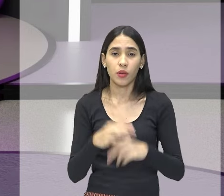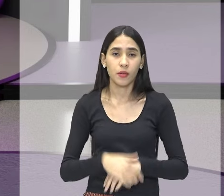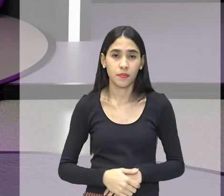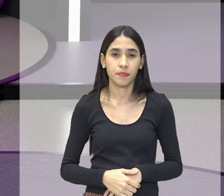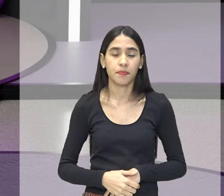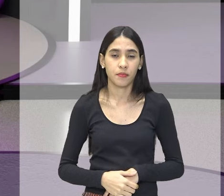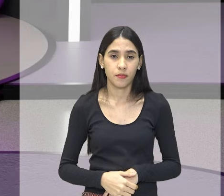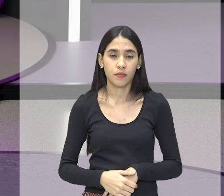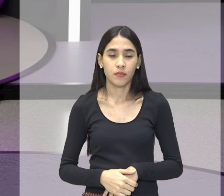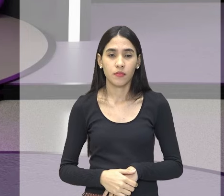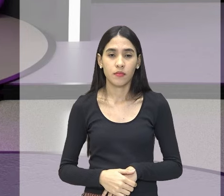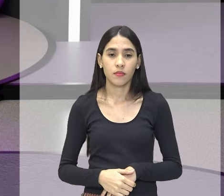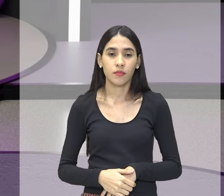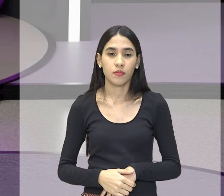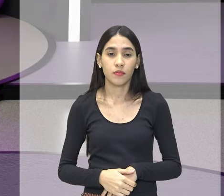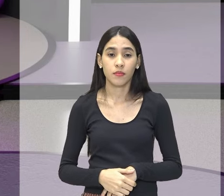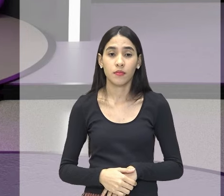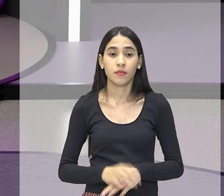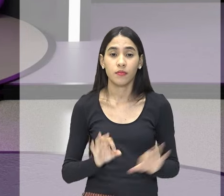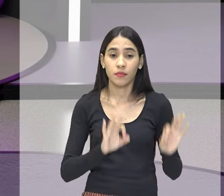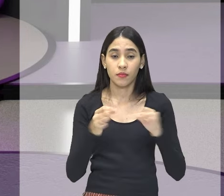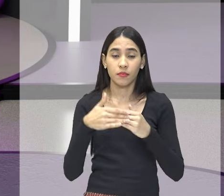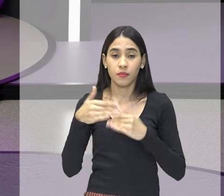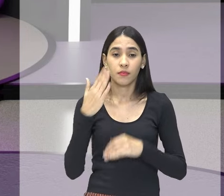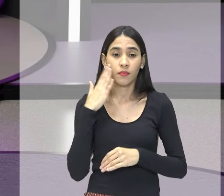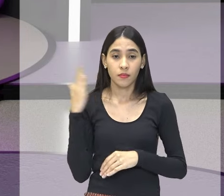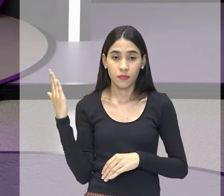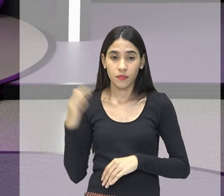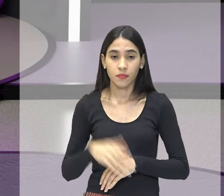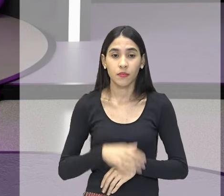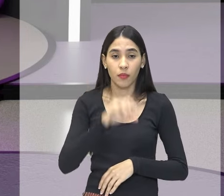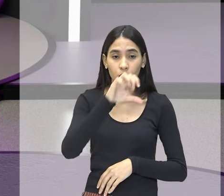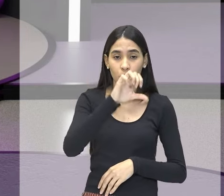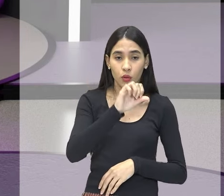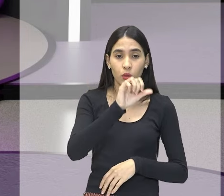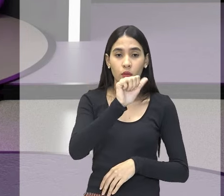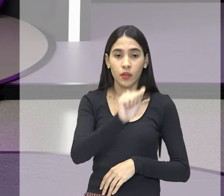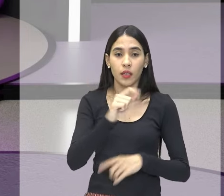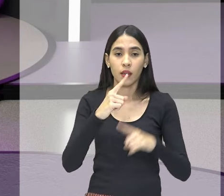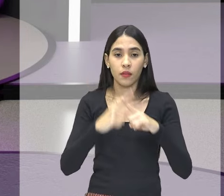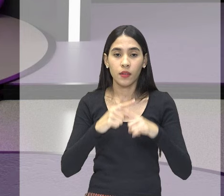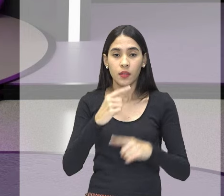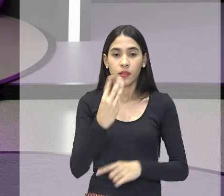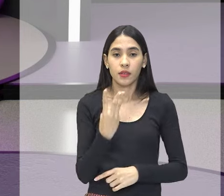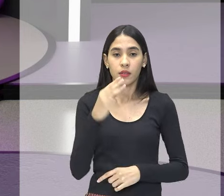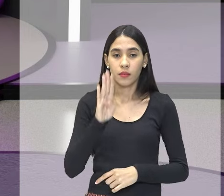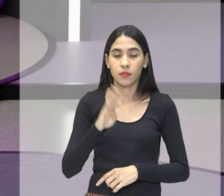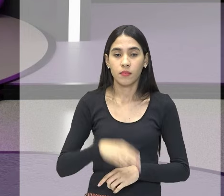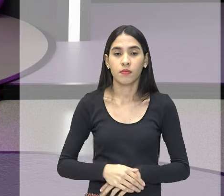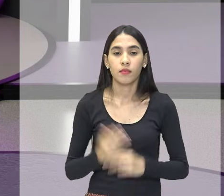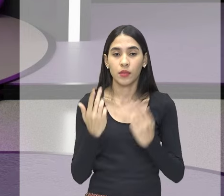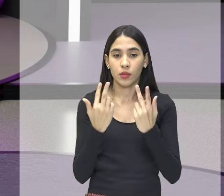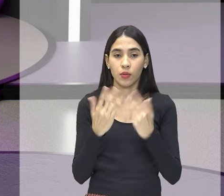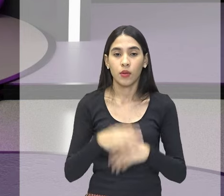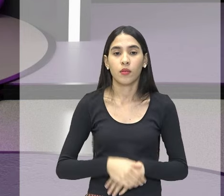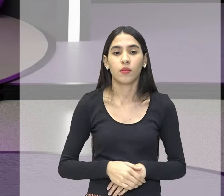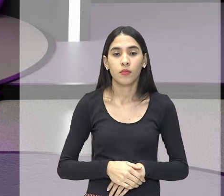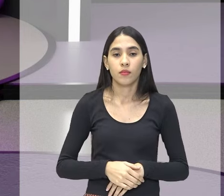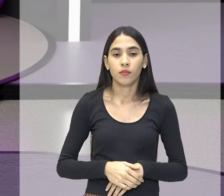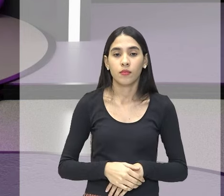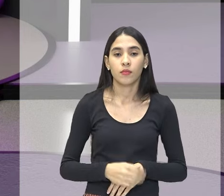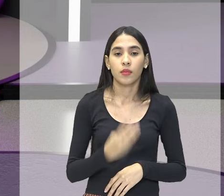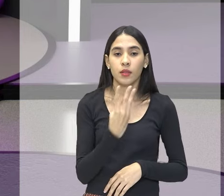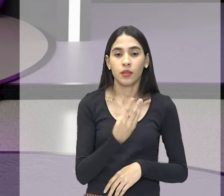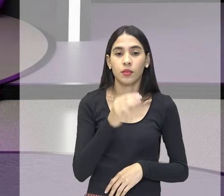mesmo resultado. Acompanhe aí a sua leitura. 9A vezes 3B é a mesma coisa que 3B